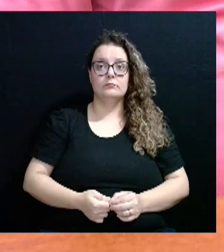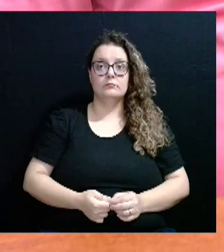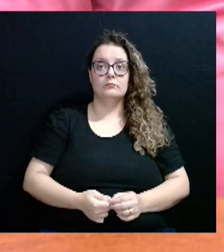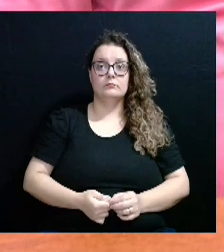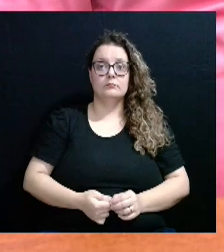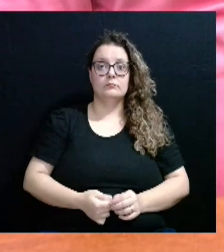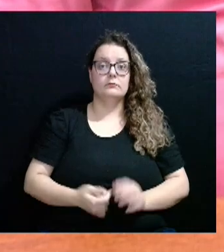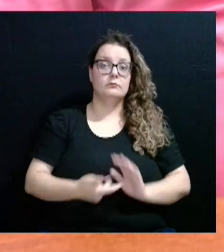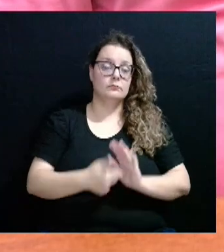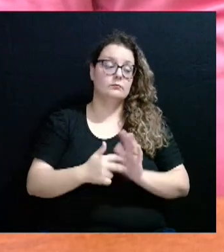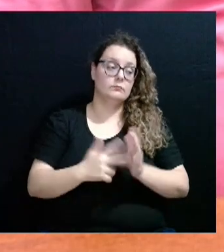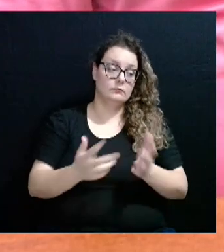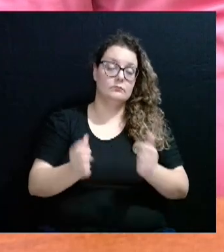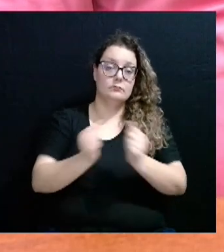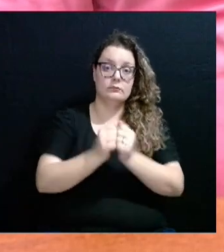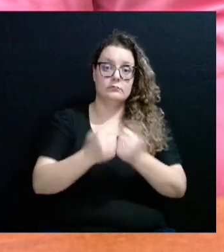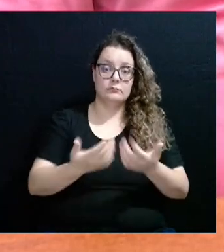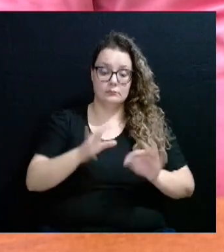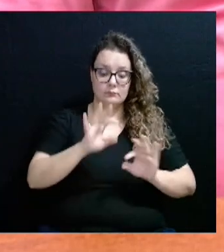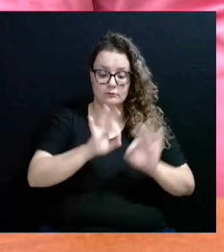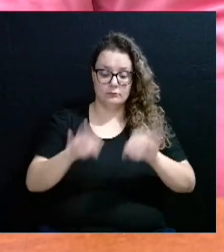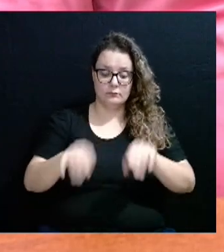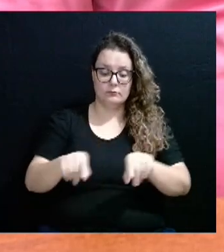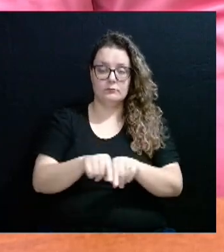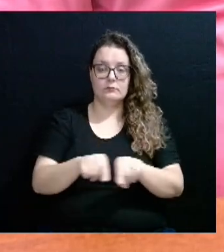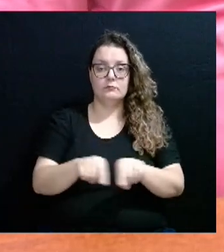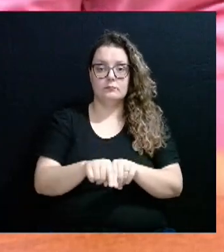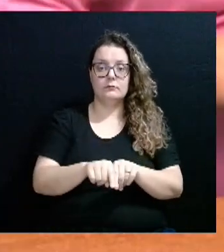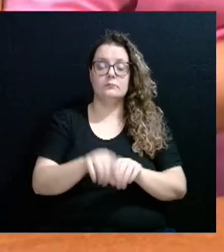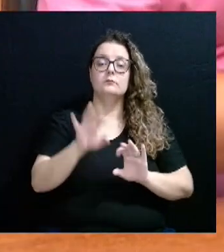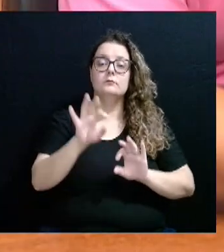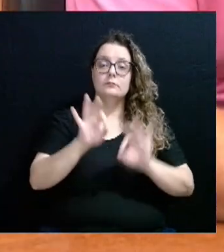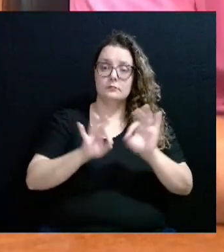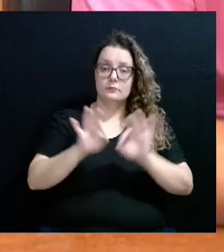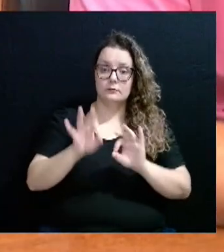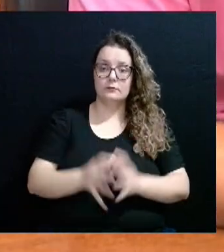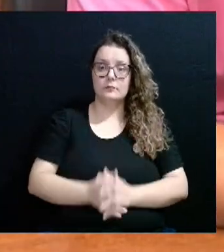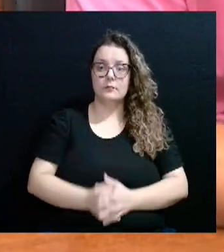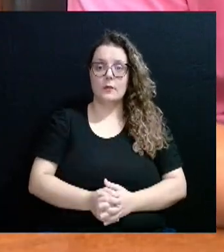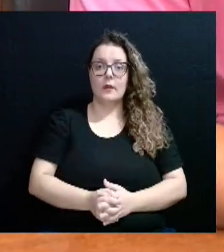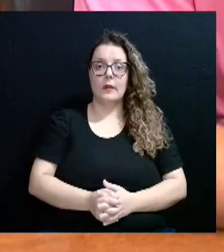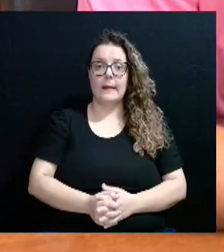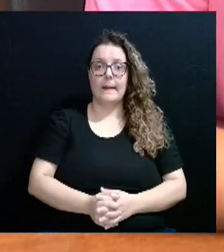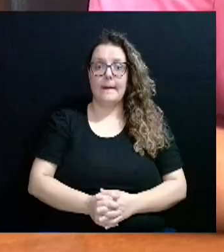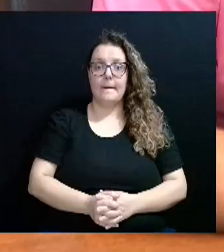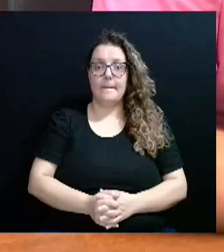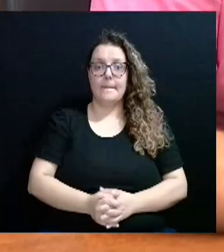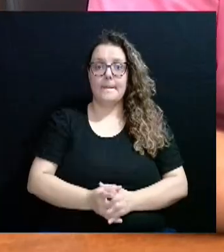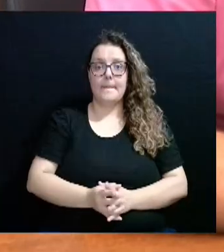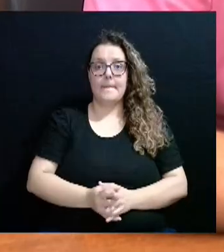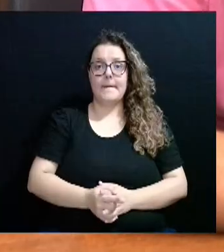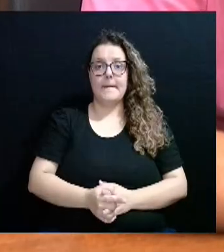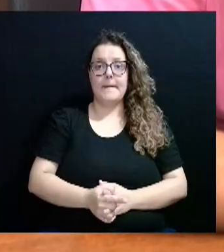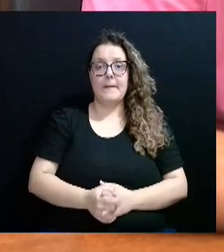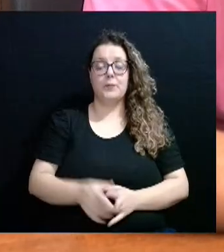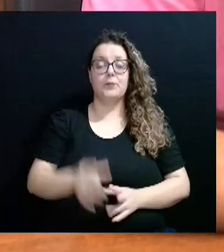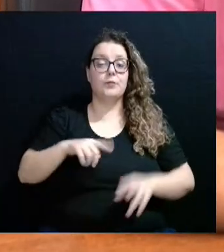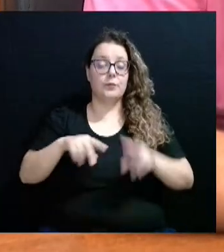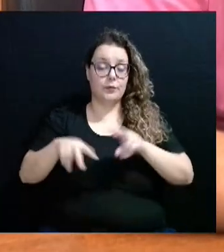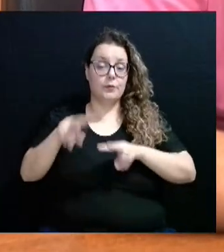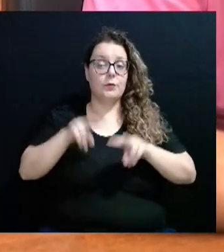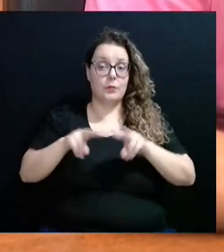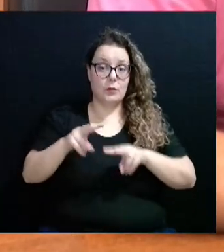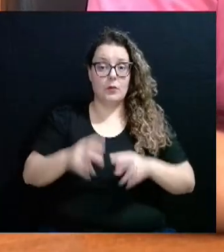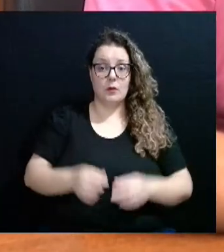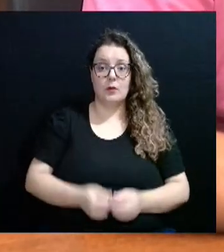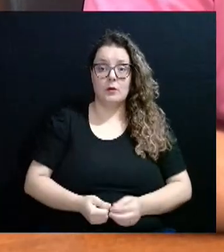também organizamos um projeto que tem esse olhar. A